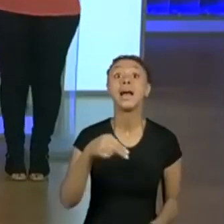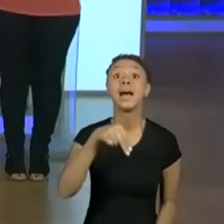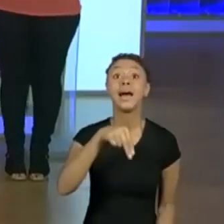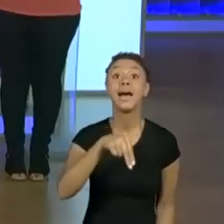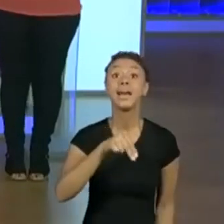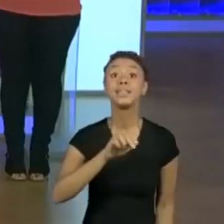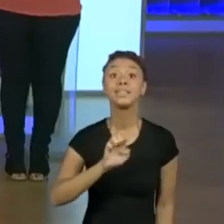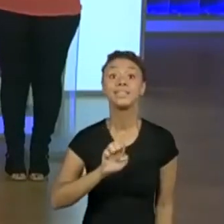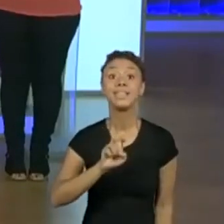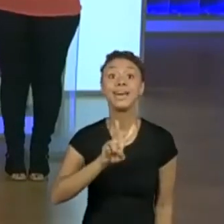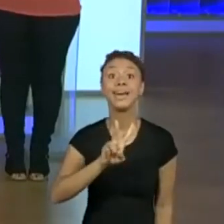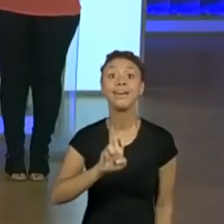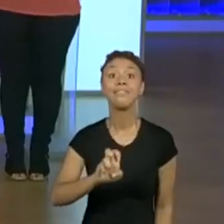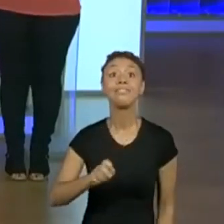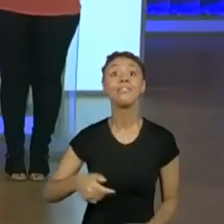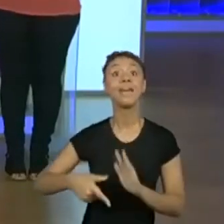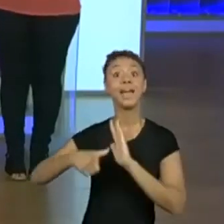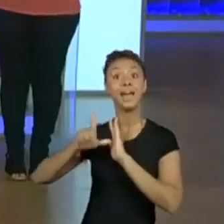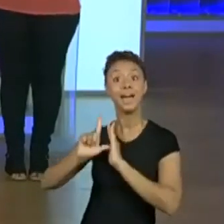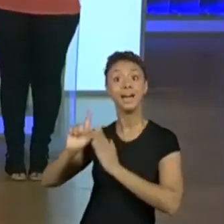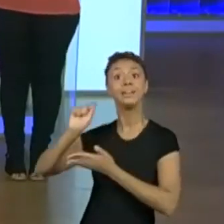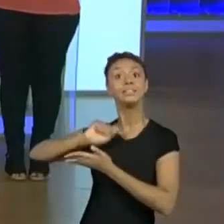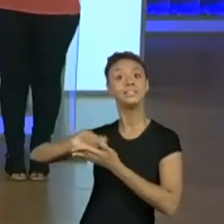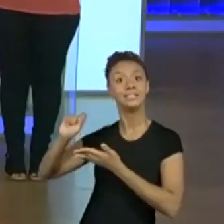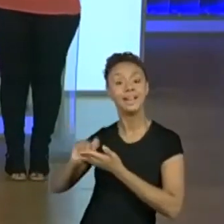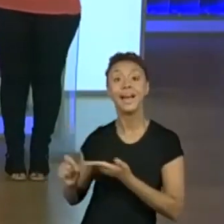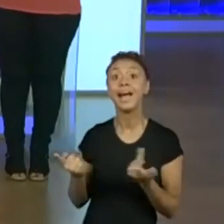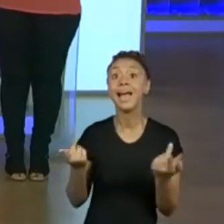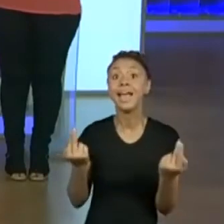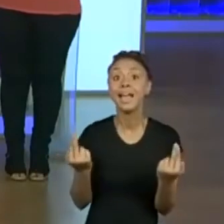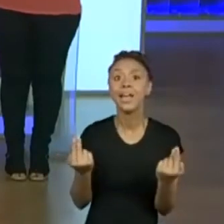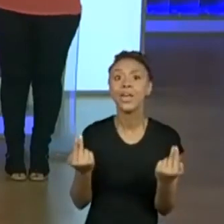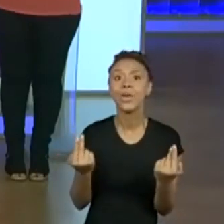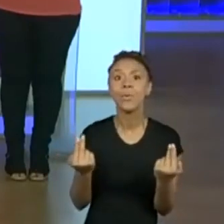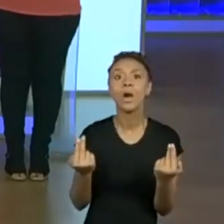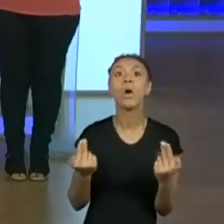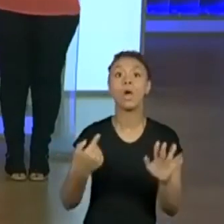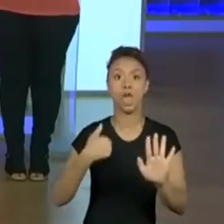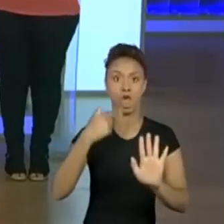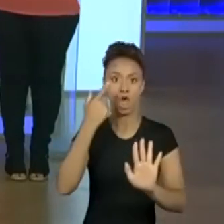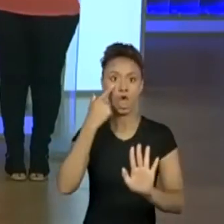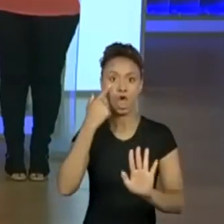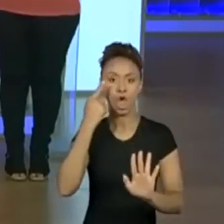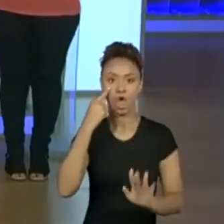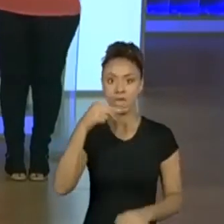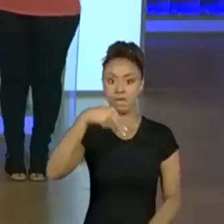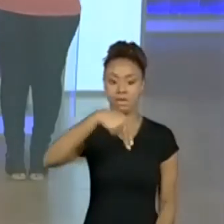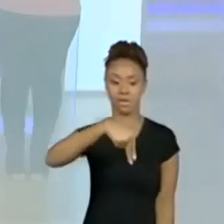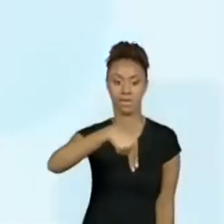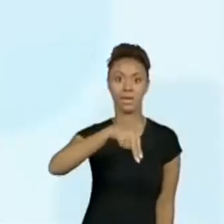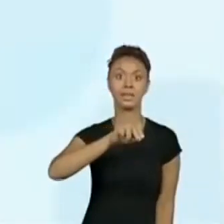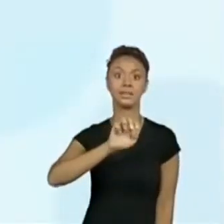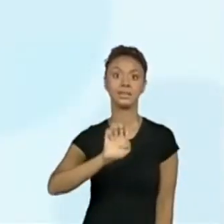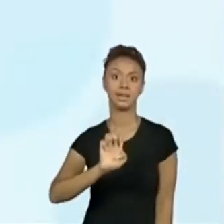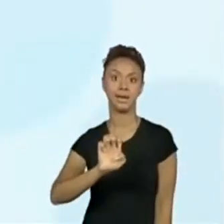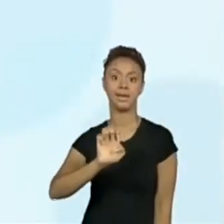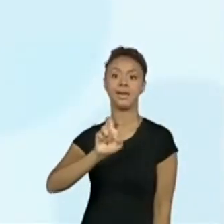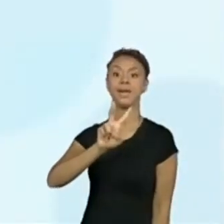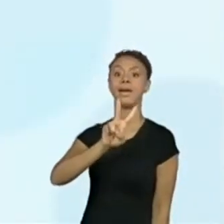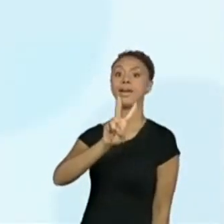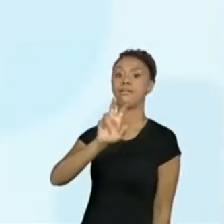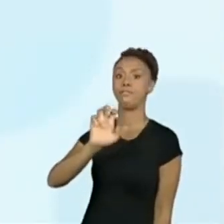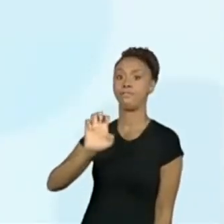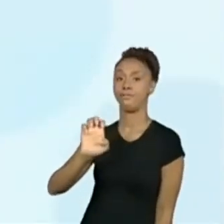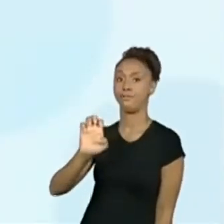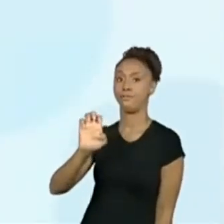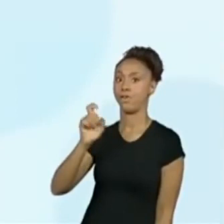de neve. Olha que legal. Eu vou escrever neve ali também para ajudar isso, eles, ó. Neve. Acho neve. Que o neve ajuda